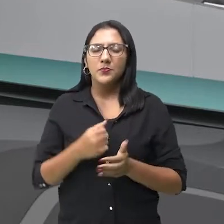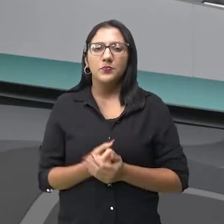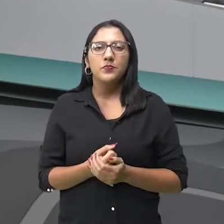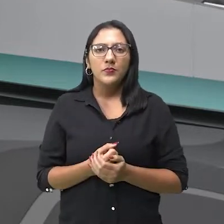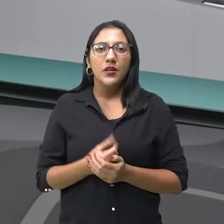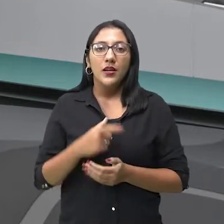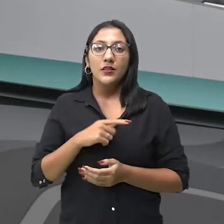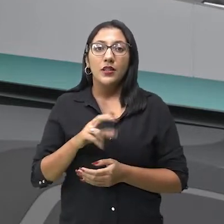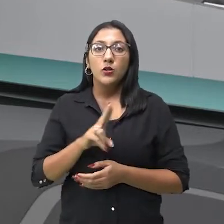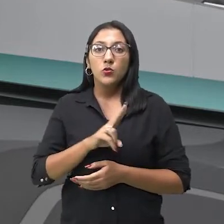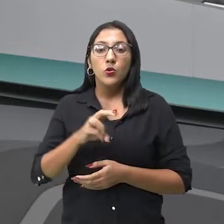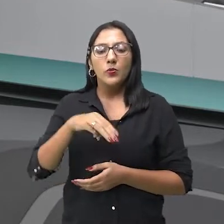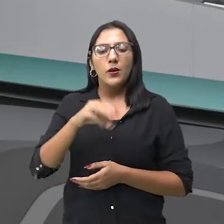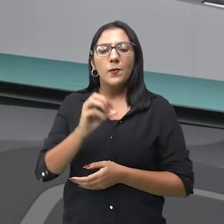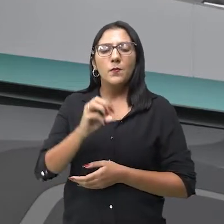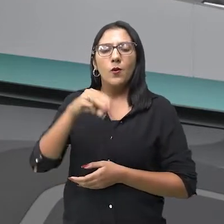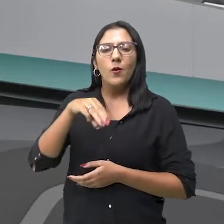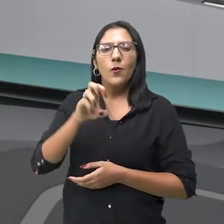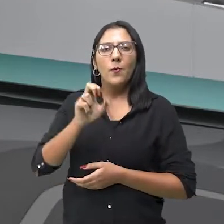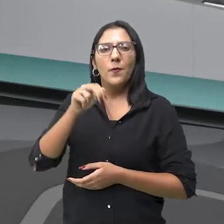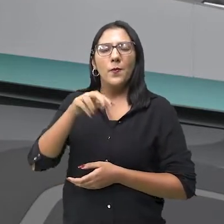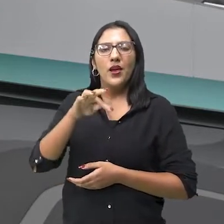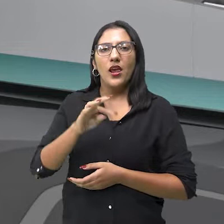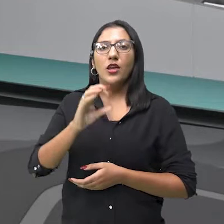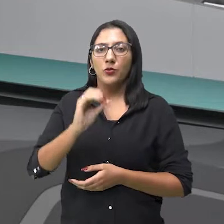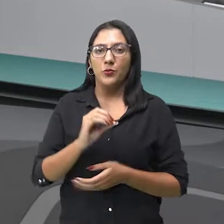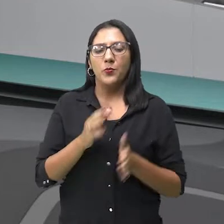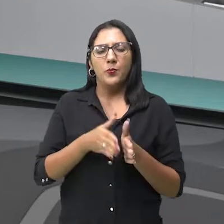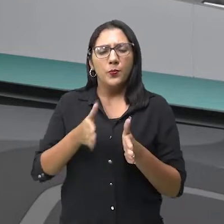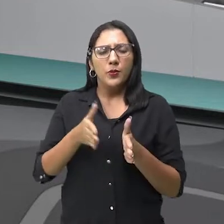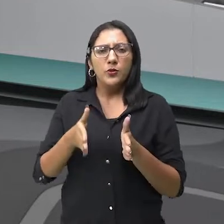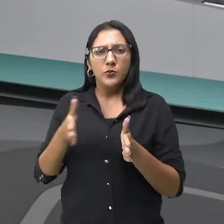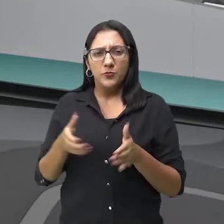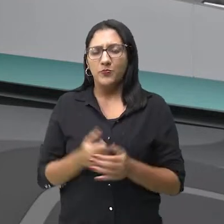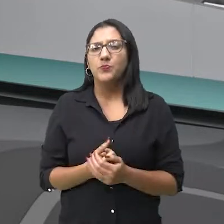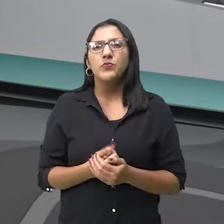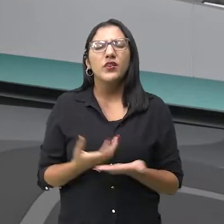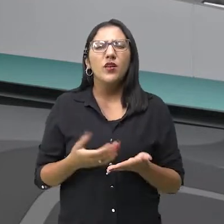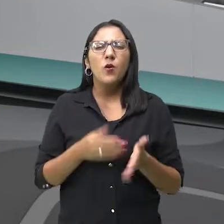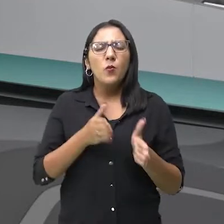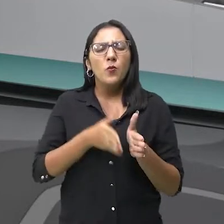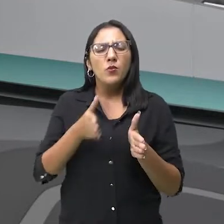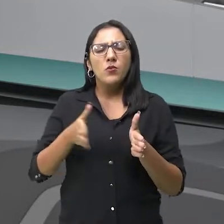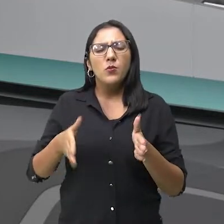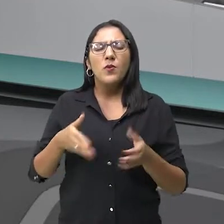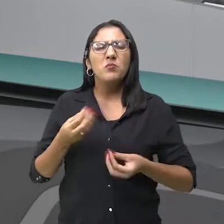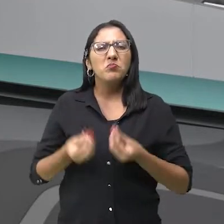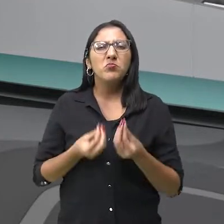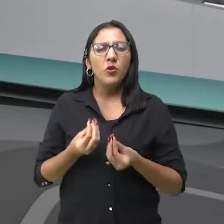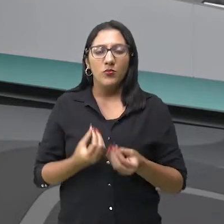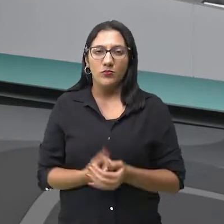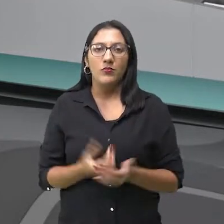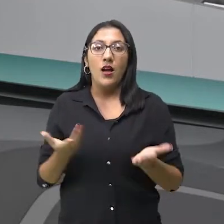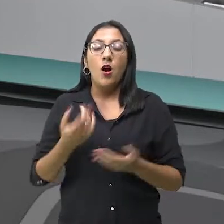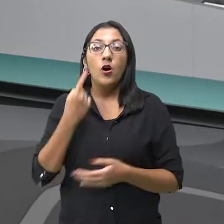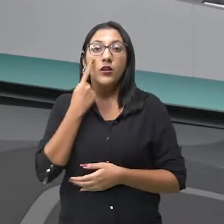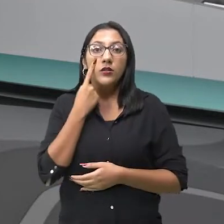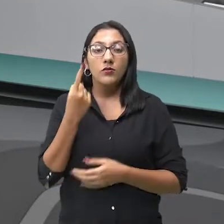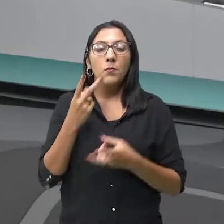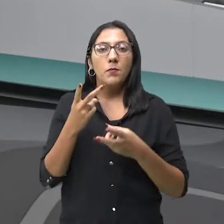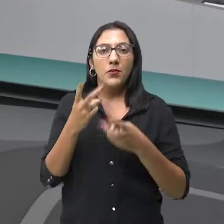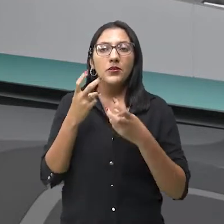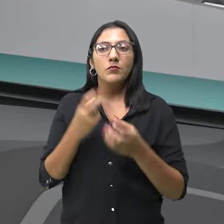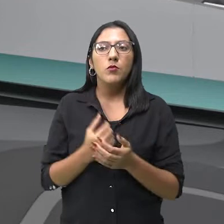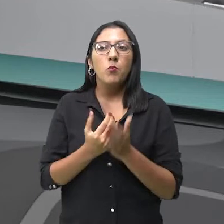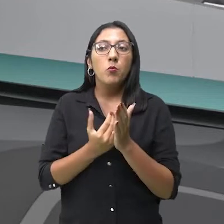a gente chama de momentos da narrativa. E aí, pessoal, o que são esses momentos? A gente vai observar aqui a